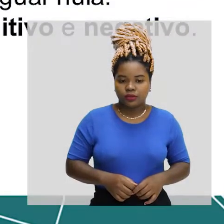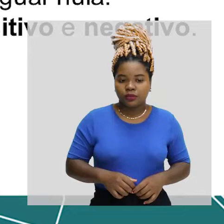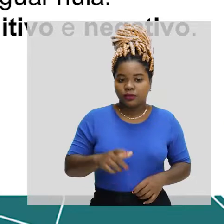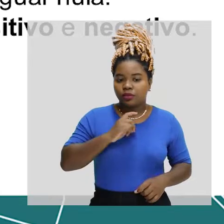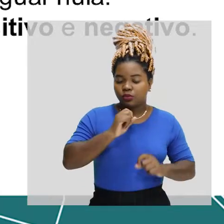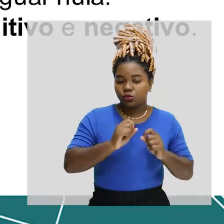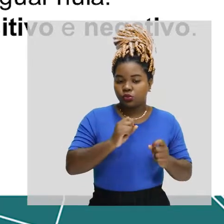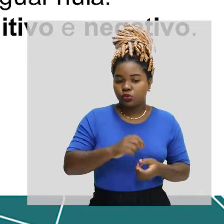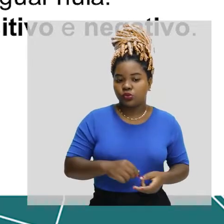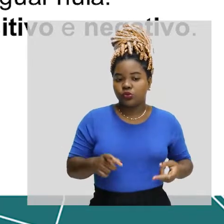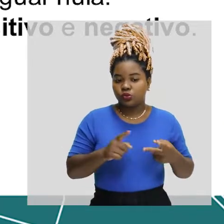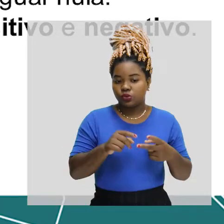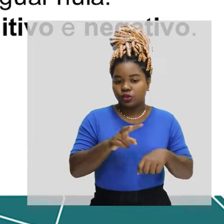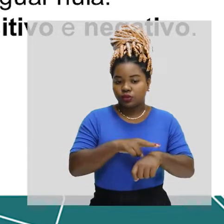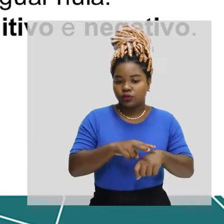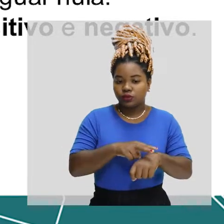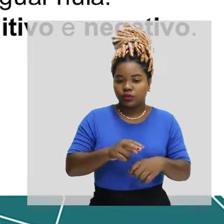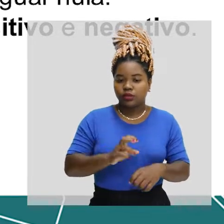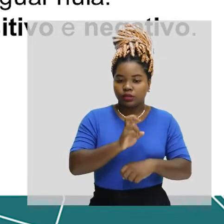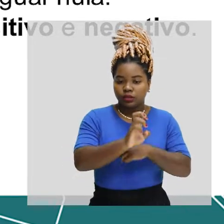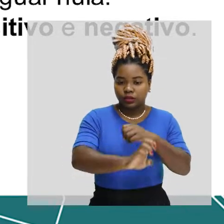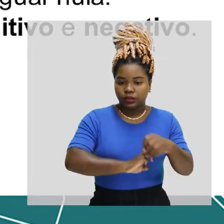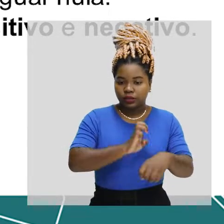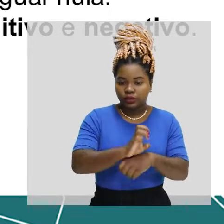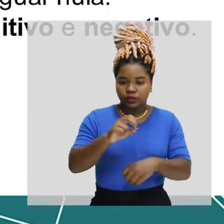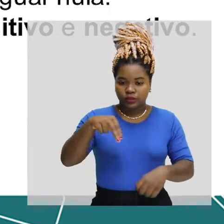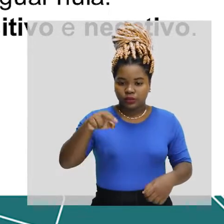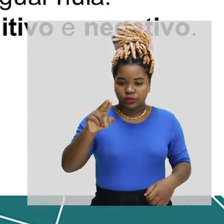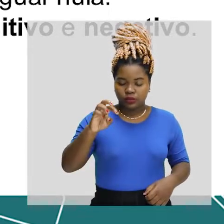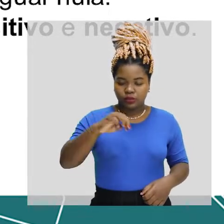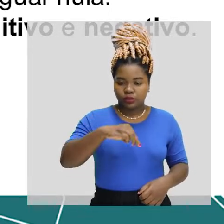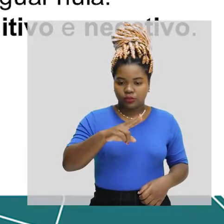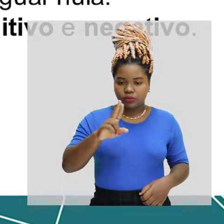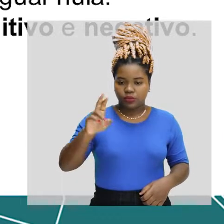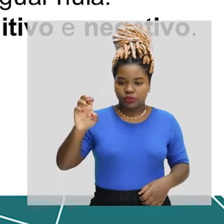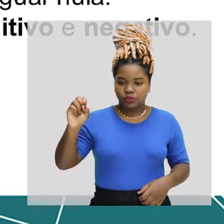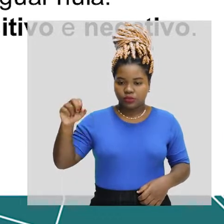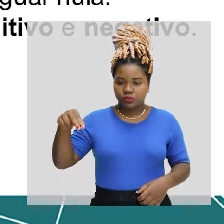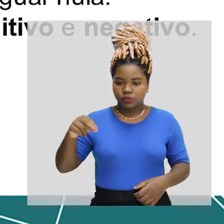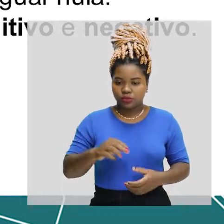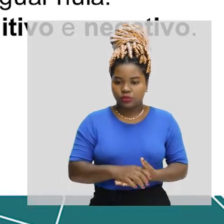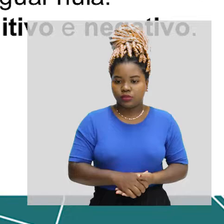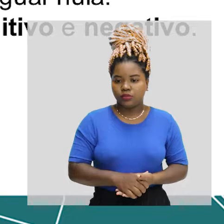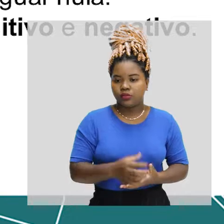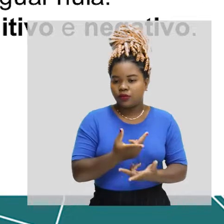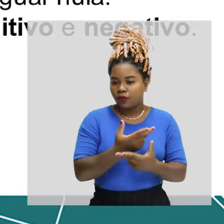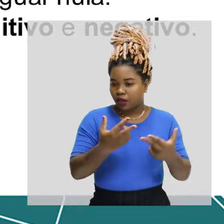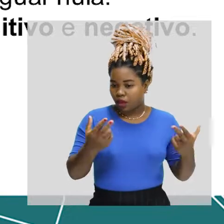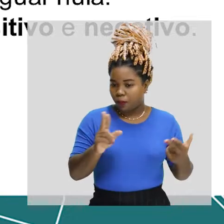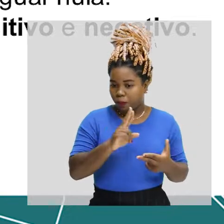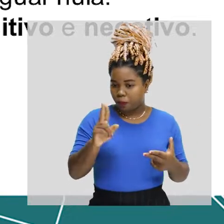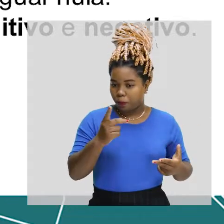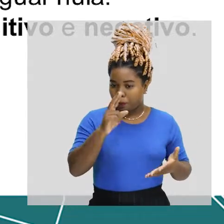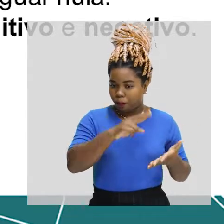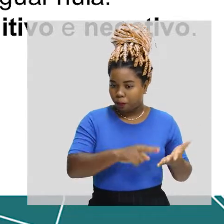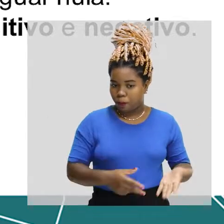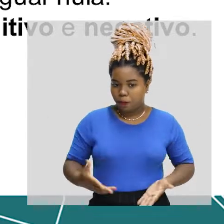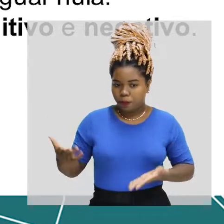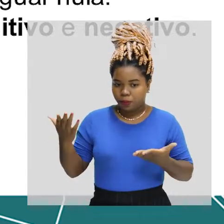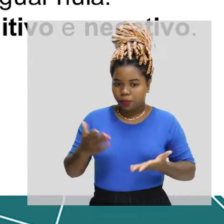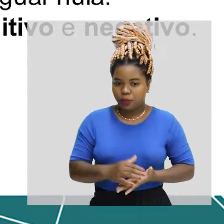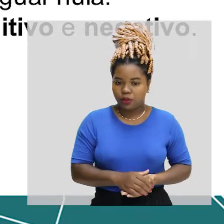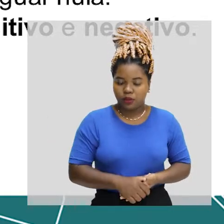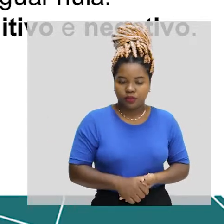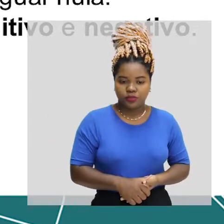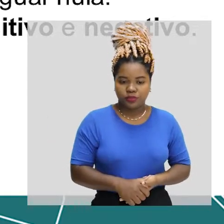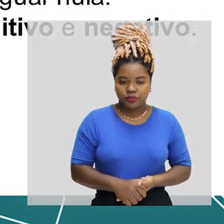existe os elétrons, os muons, certo? Os leptons tal, certo? E seus